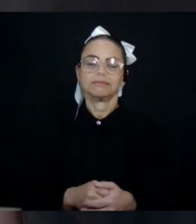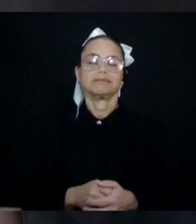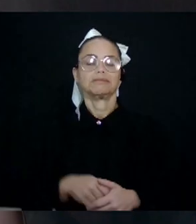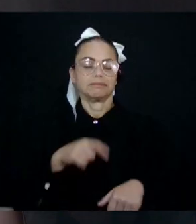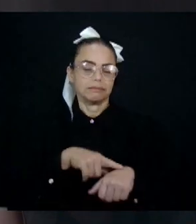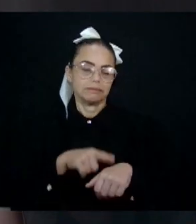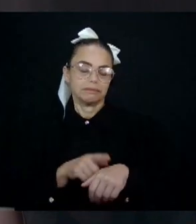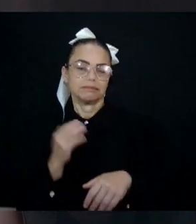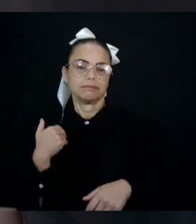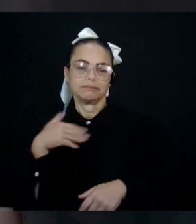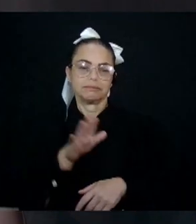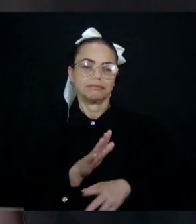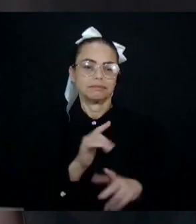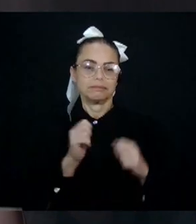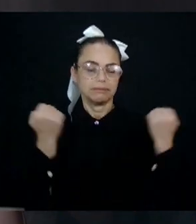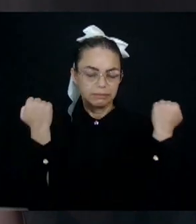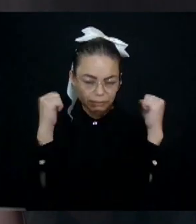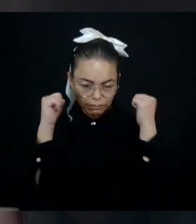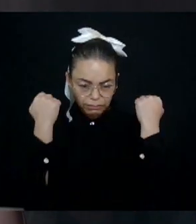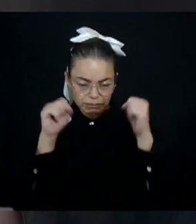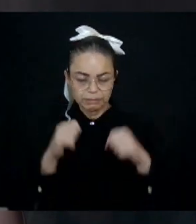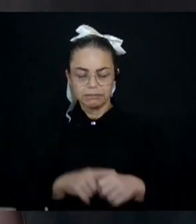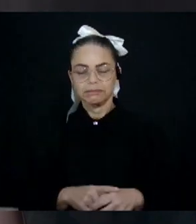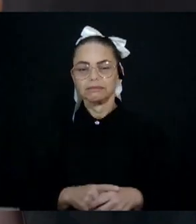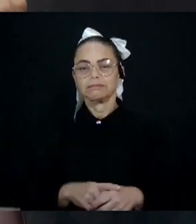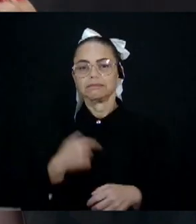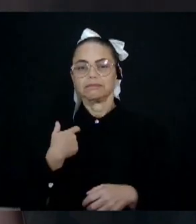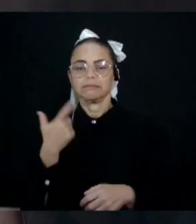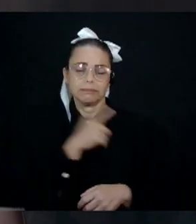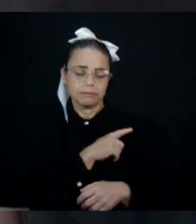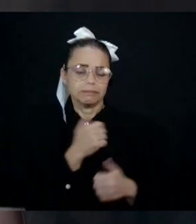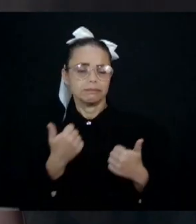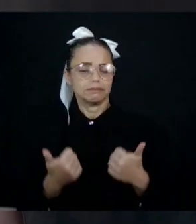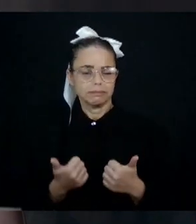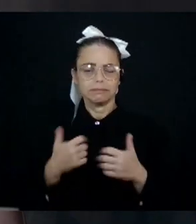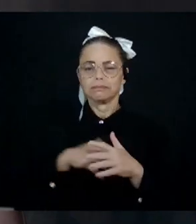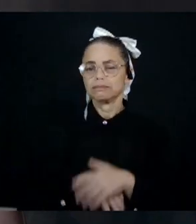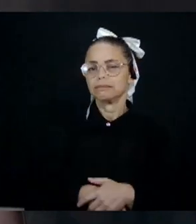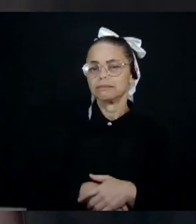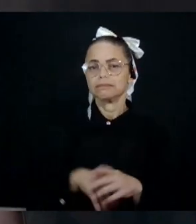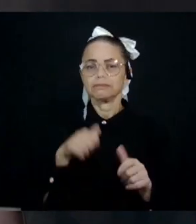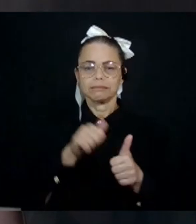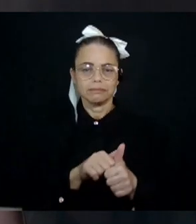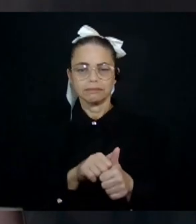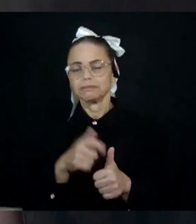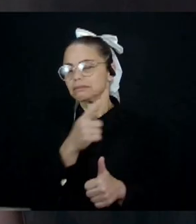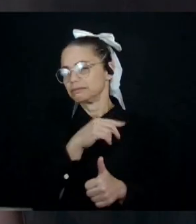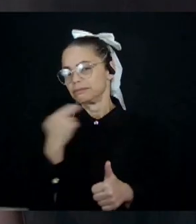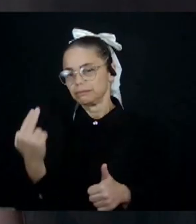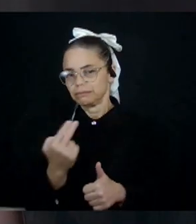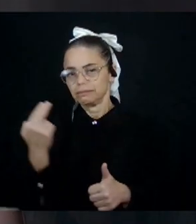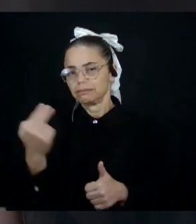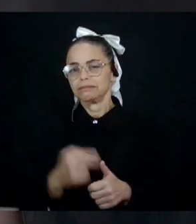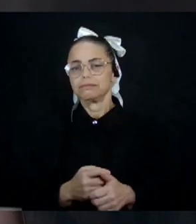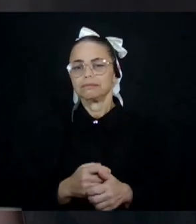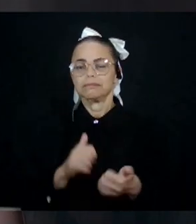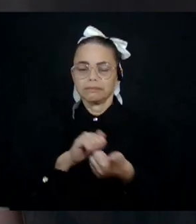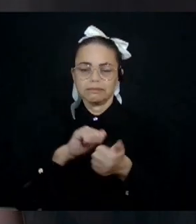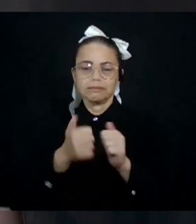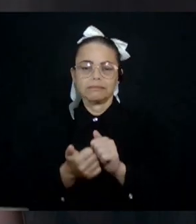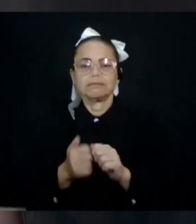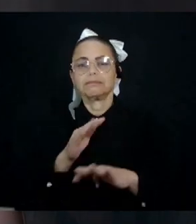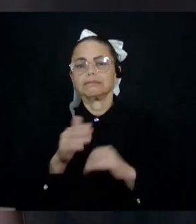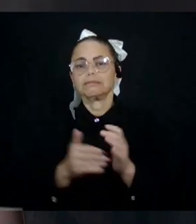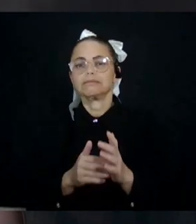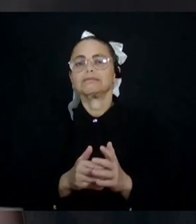fazer minha atividade física? Dá para fazer atividade física esse semestre? Não dá? Como que a gente vai conciliar todos